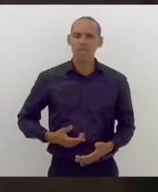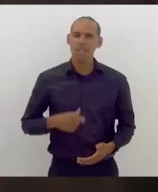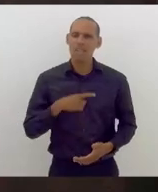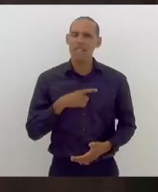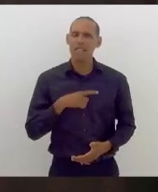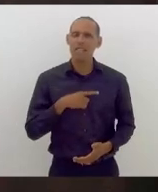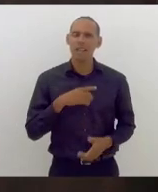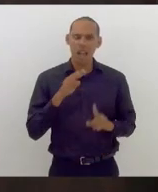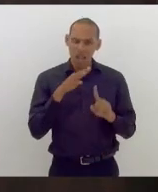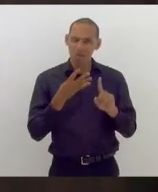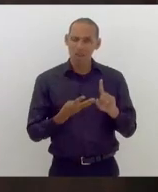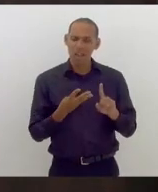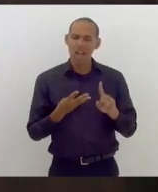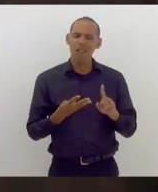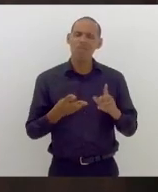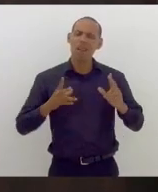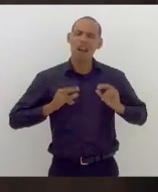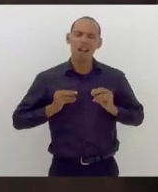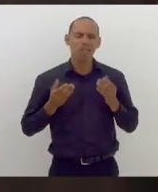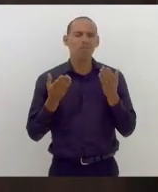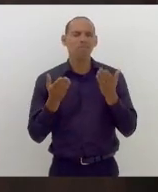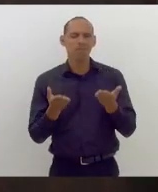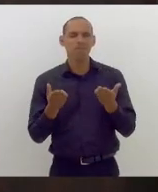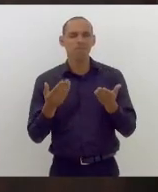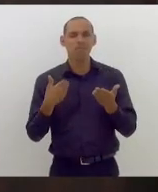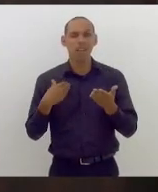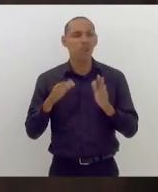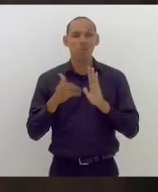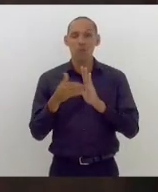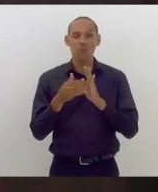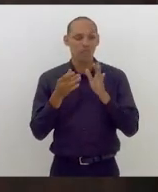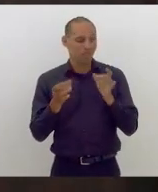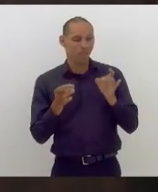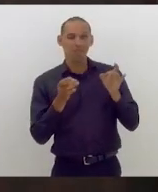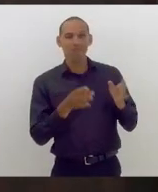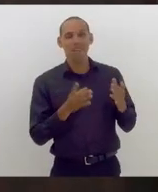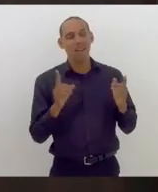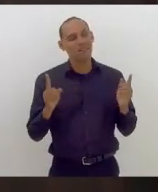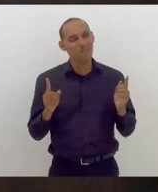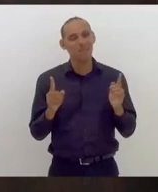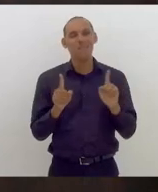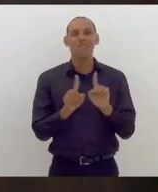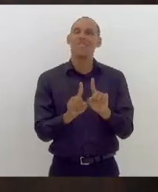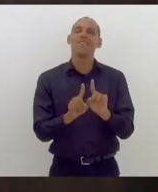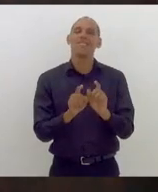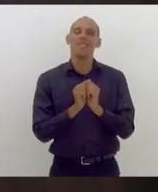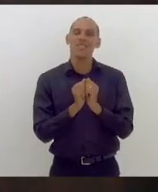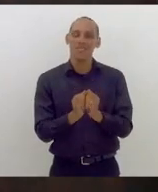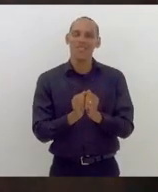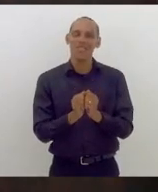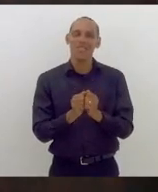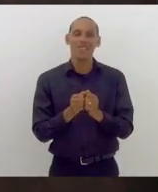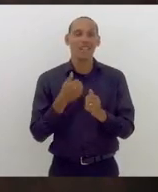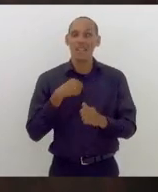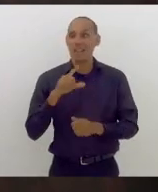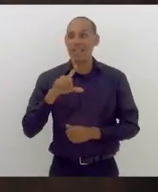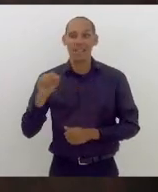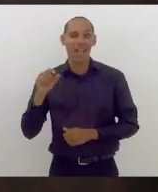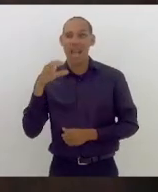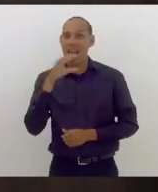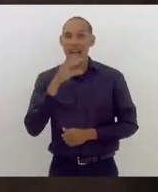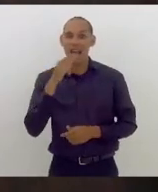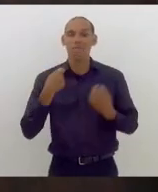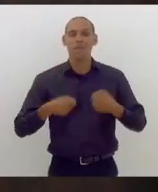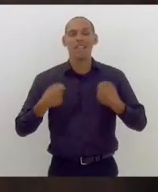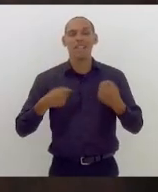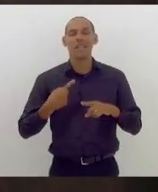esta homenagem. Por isso eu fiz questão de largar tudo e ficar um pouco ao seu lado, mesmo tendo que sair daqui a pouco correndo, que eu terei que pegar o